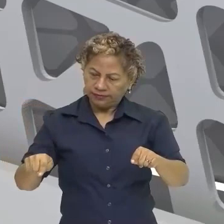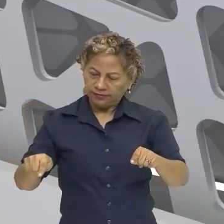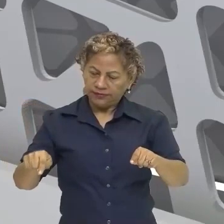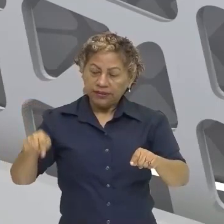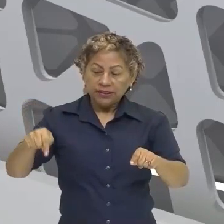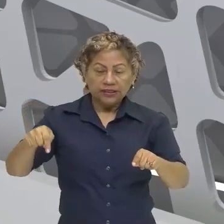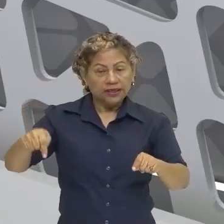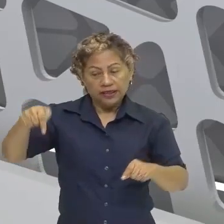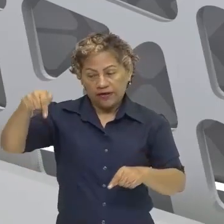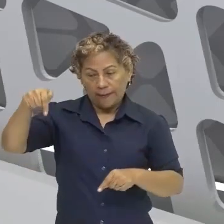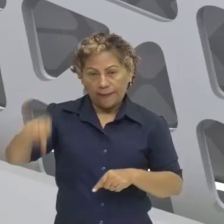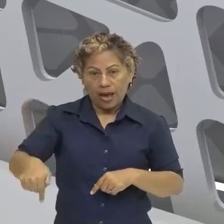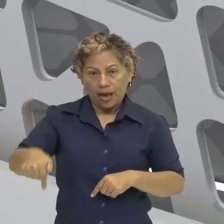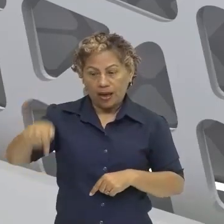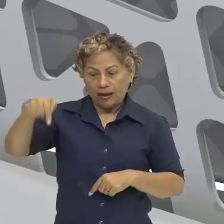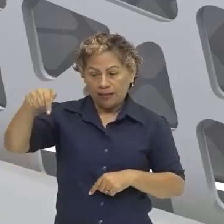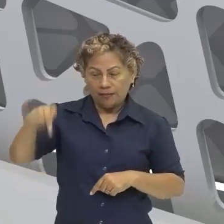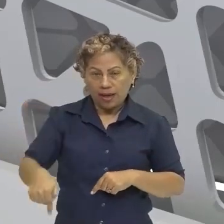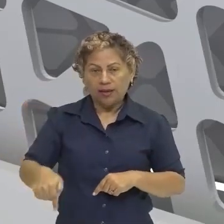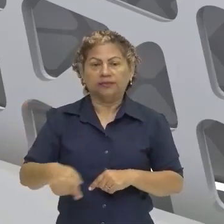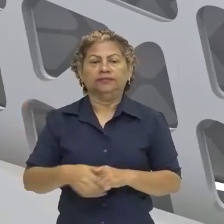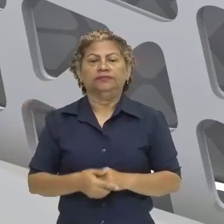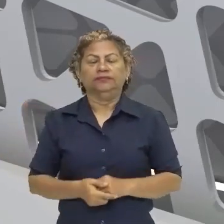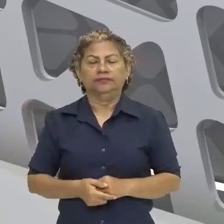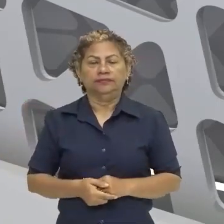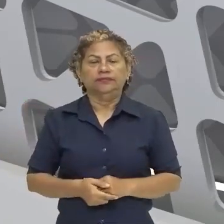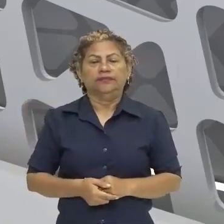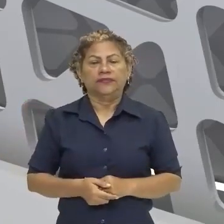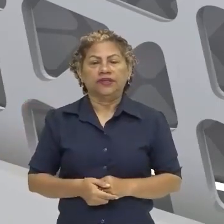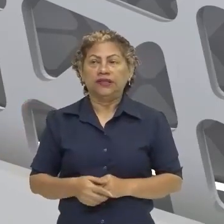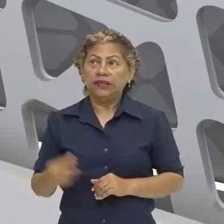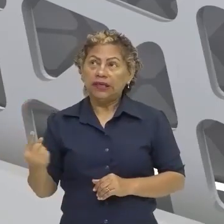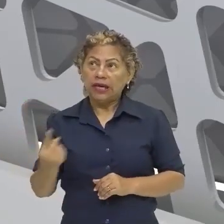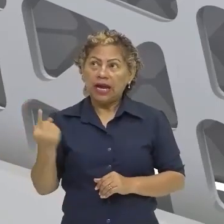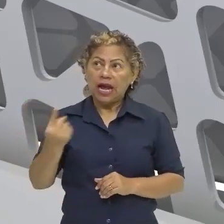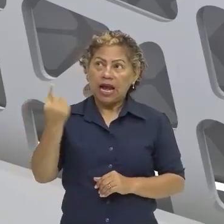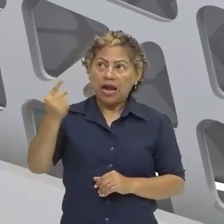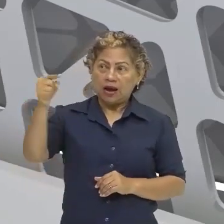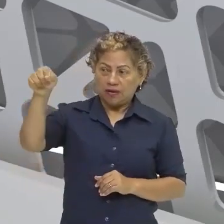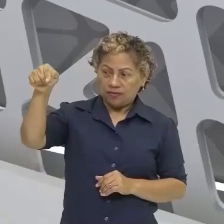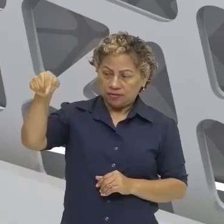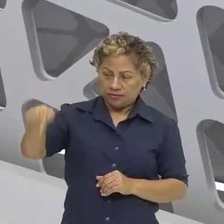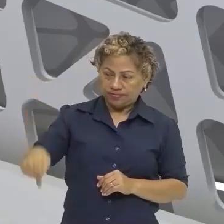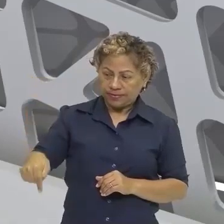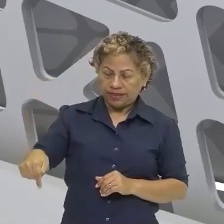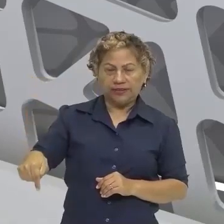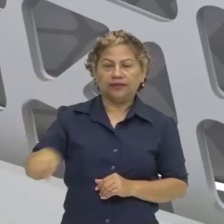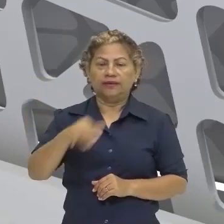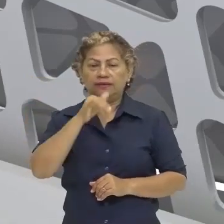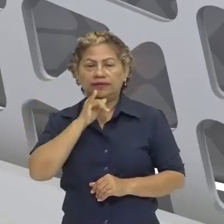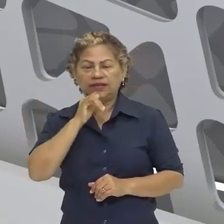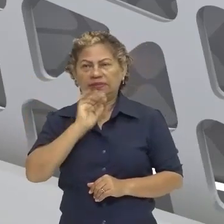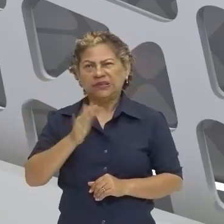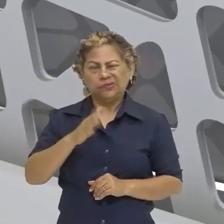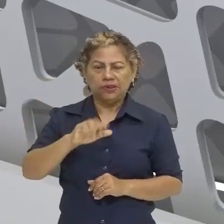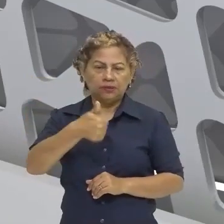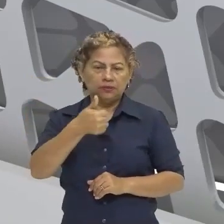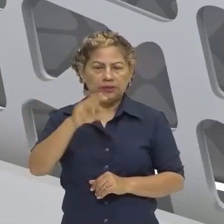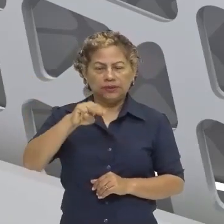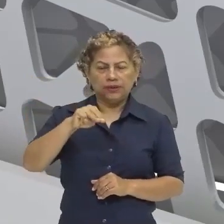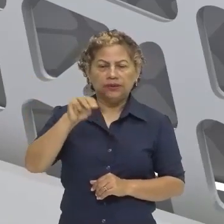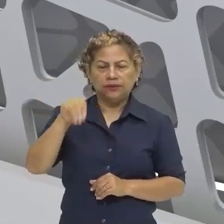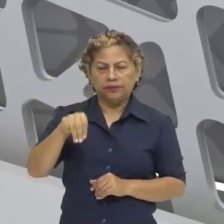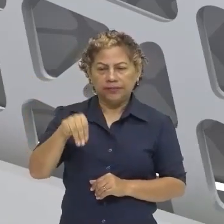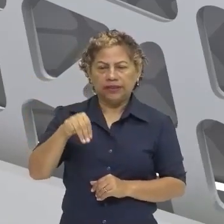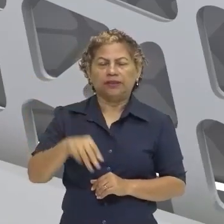enorme peso, que é o martelo, que é abandonado de uma altura, por exemplo, vamos supor que seja aí de